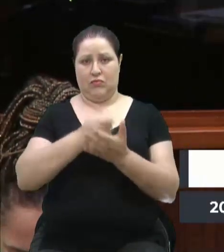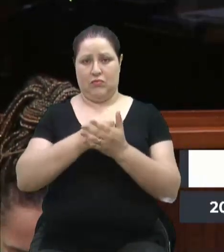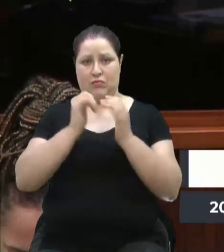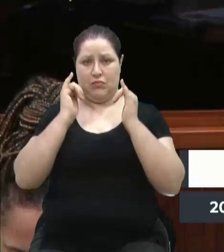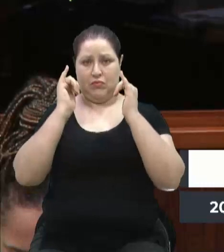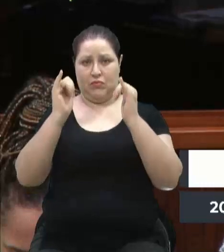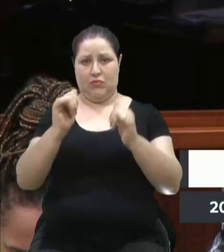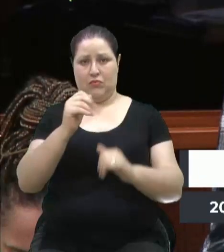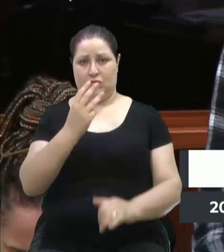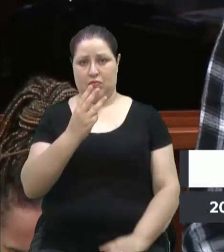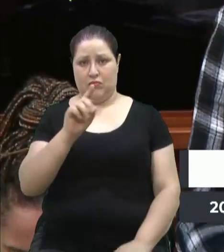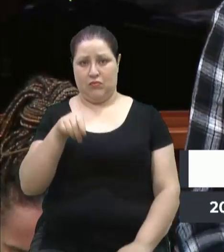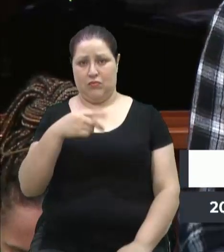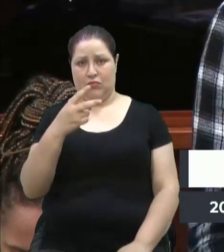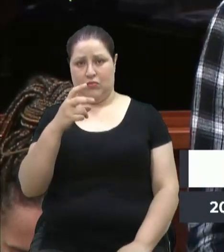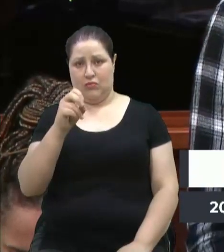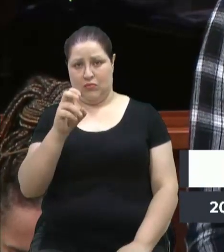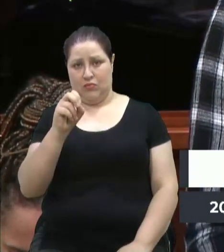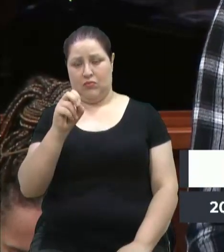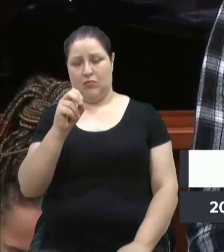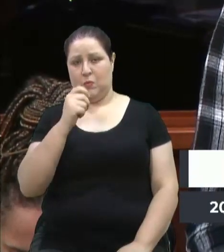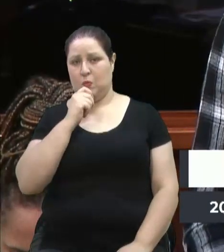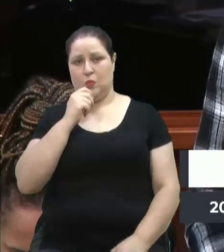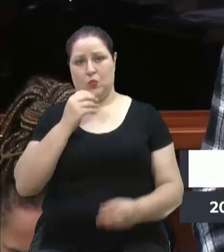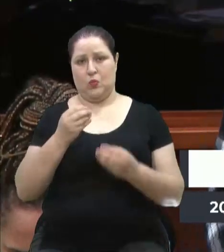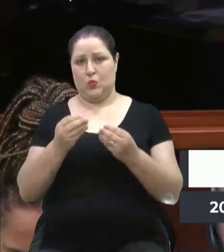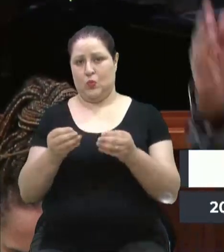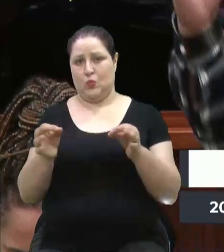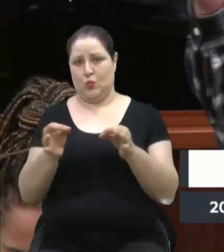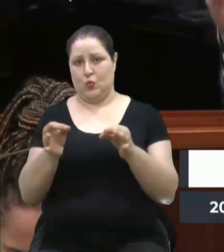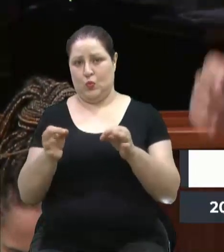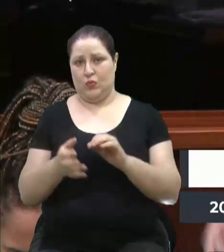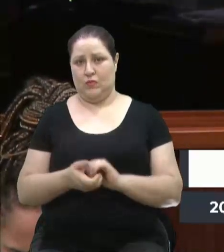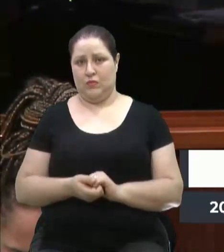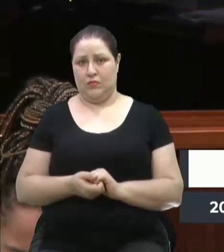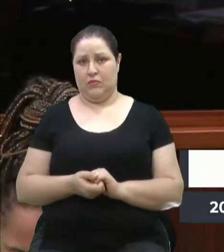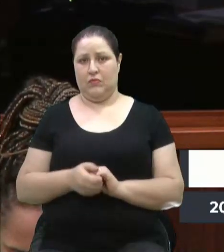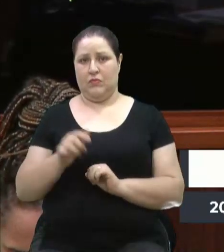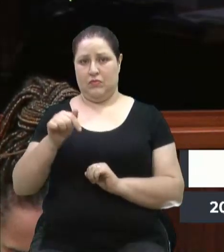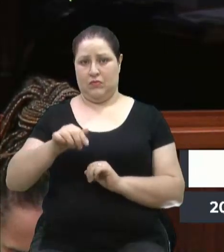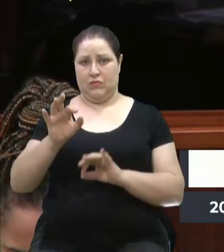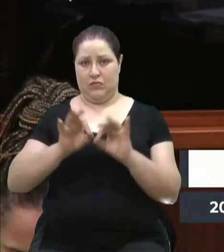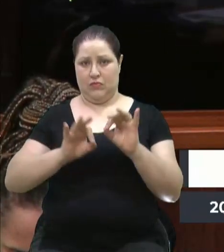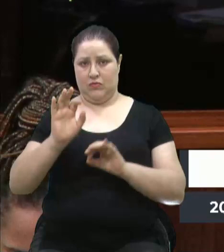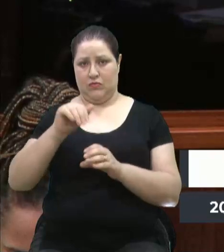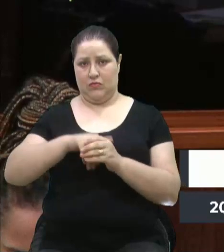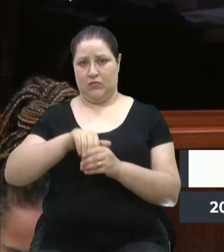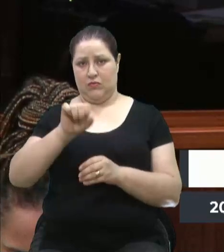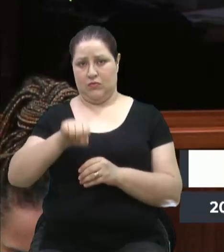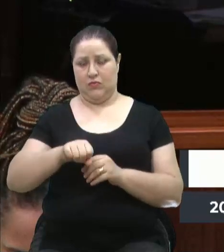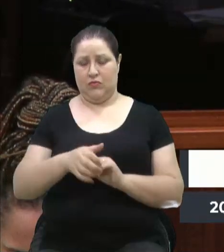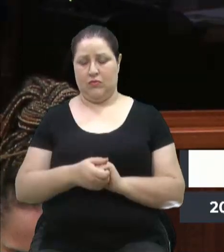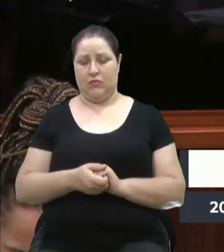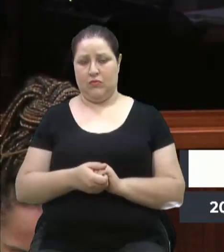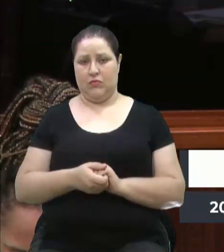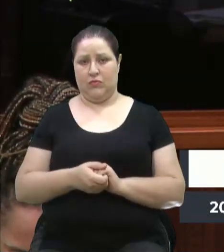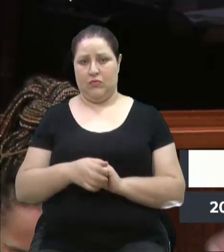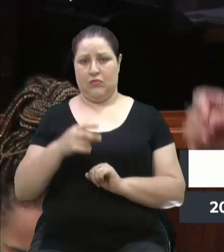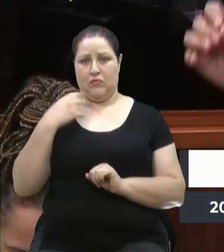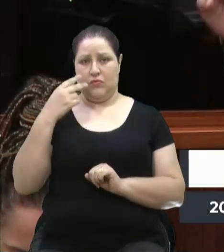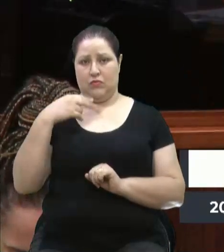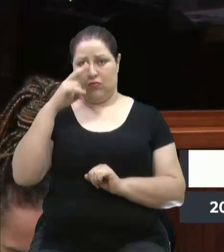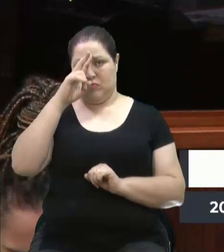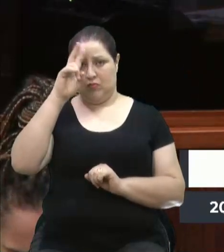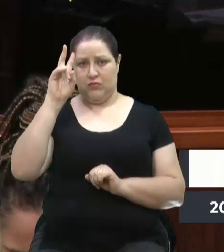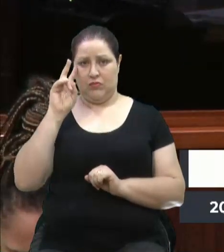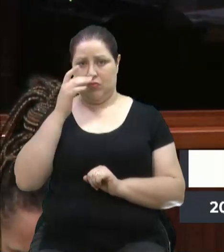Mas, sobre o presente projeto, votaremos favoráveis. Vereador Velocino Ex, acho, claro